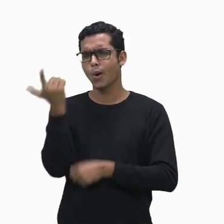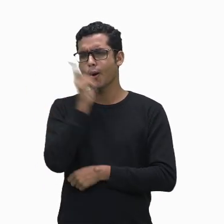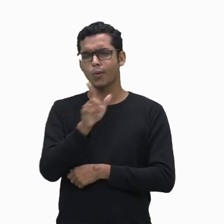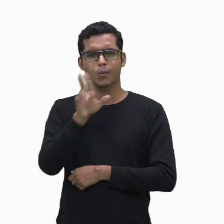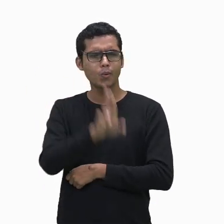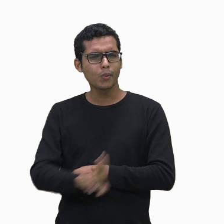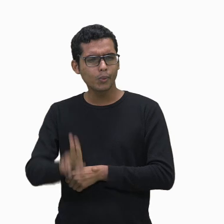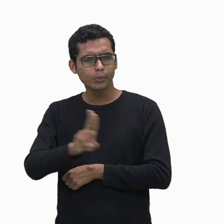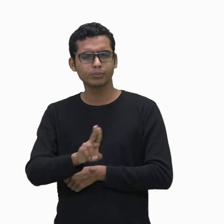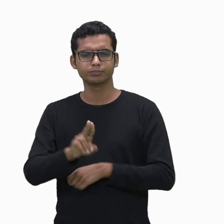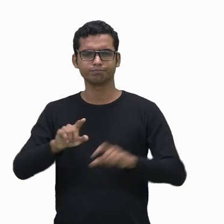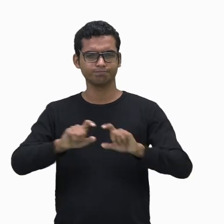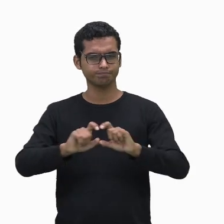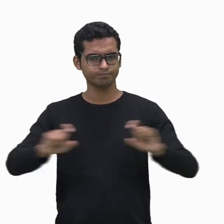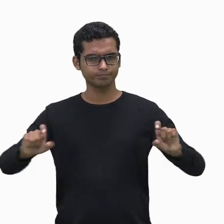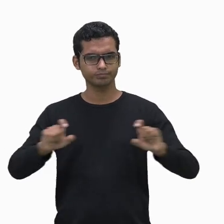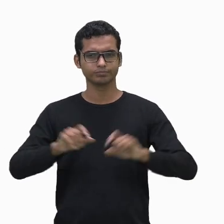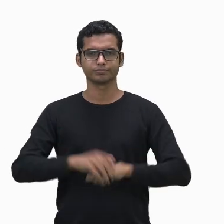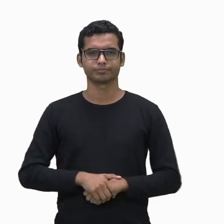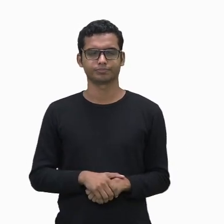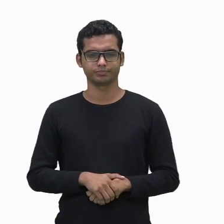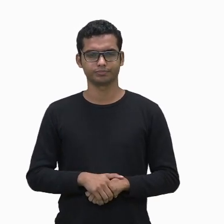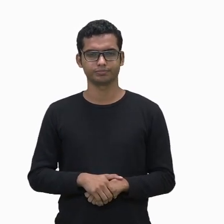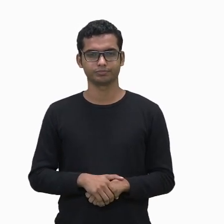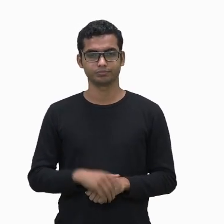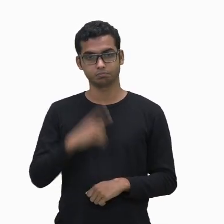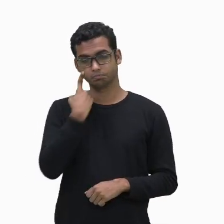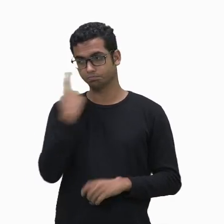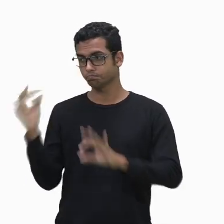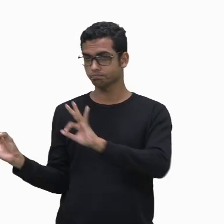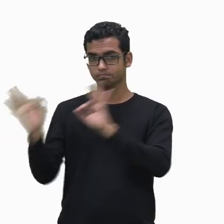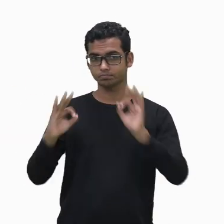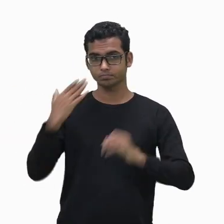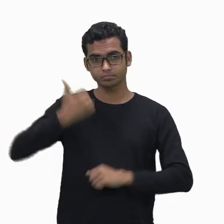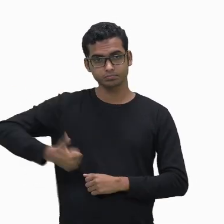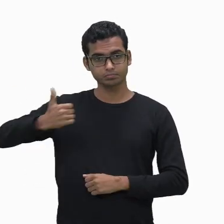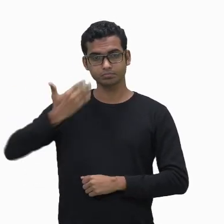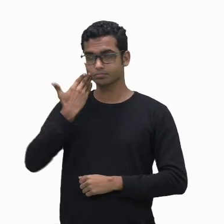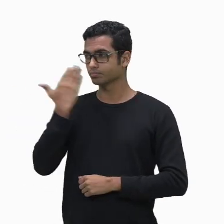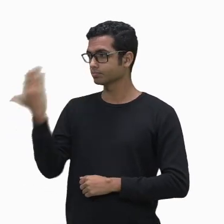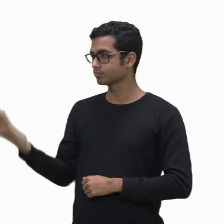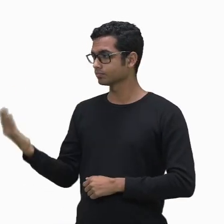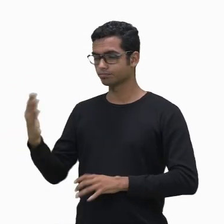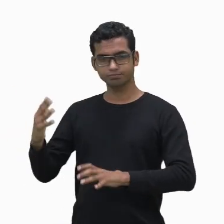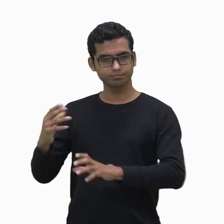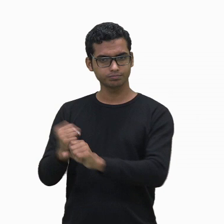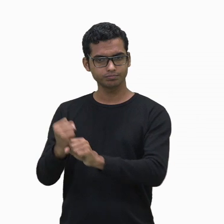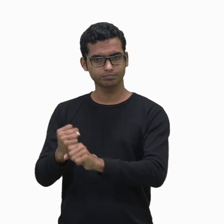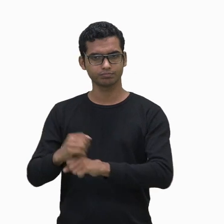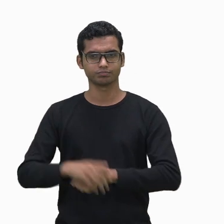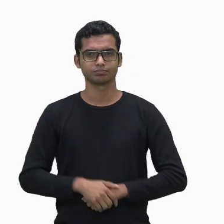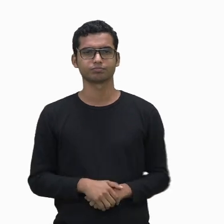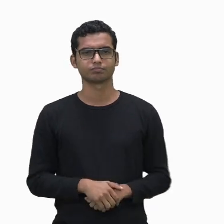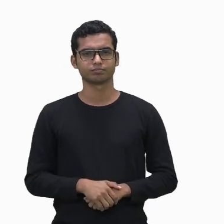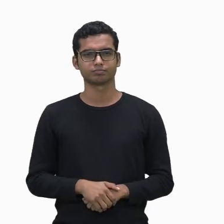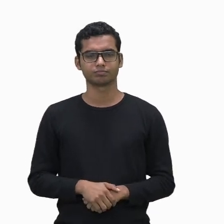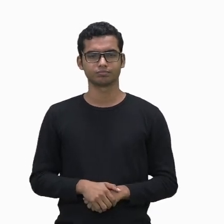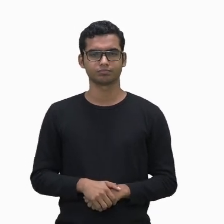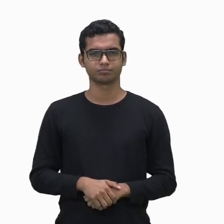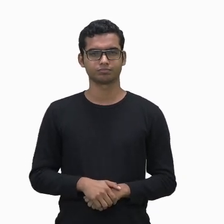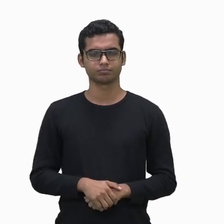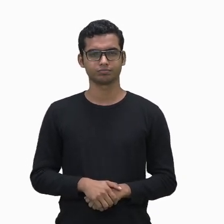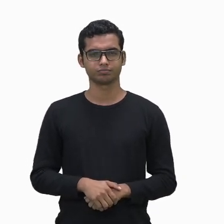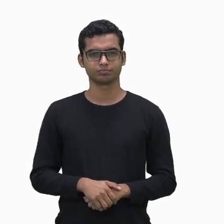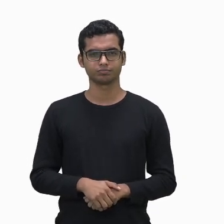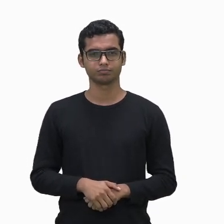calcula a área da coroa circular? Acompanhe, então, esse primeiro caso aí comigo na tela. Olha só. Nós vamos calcular